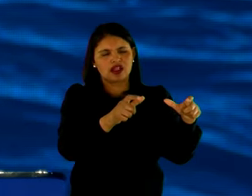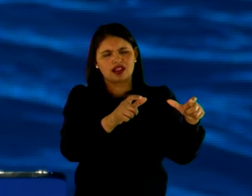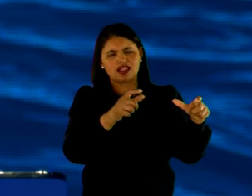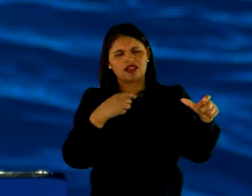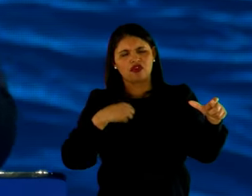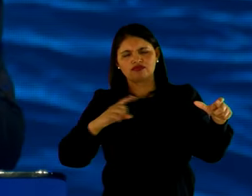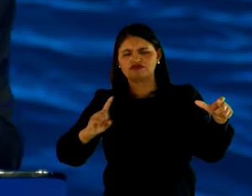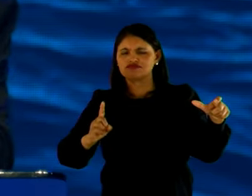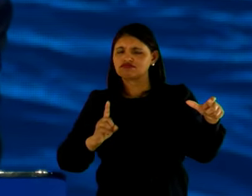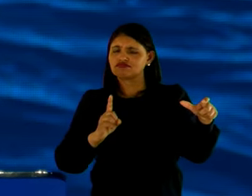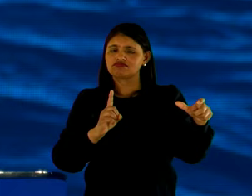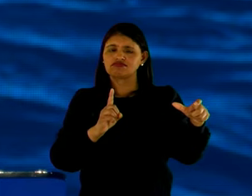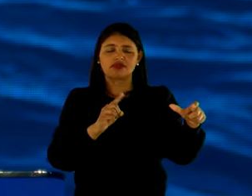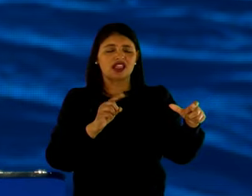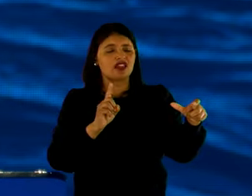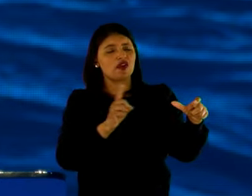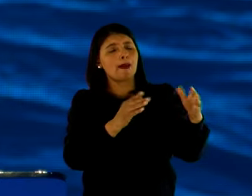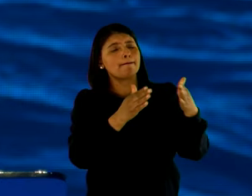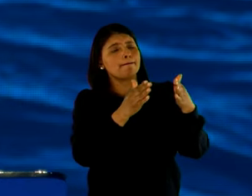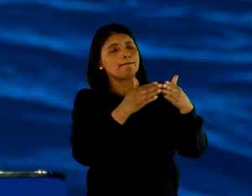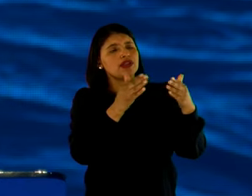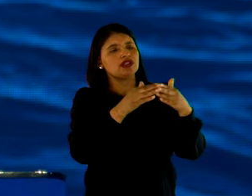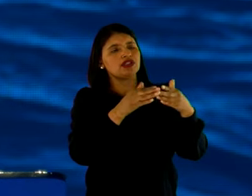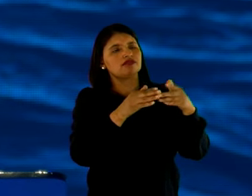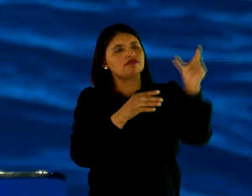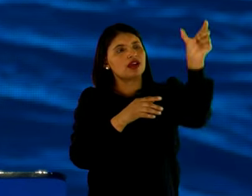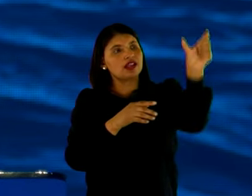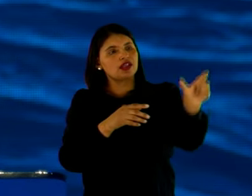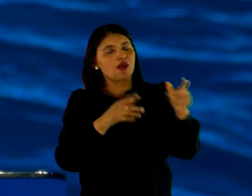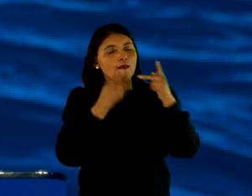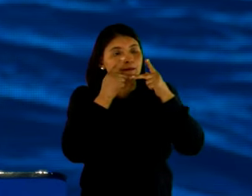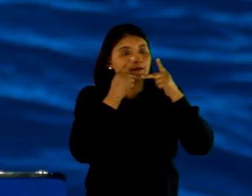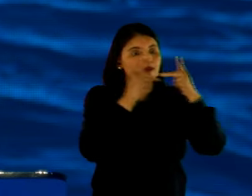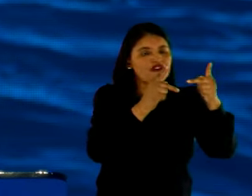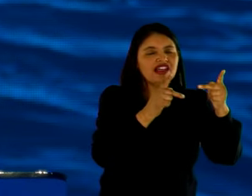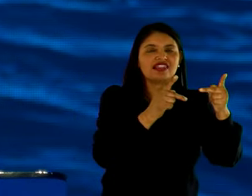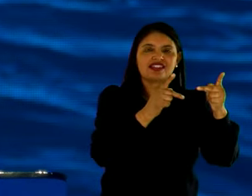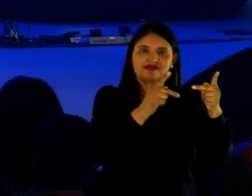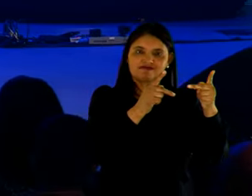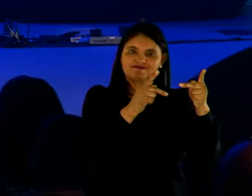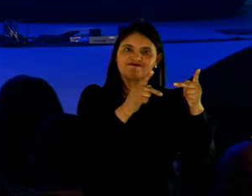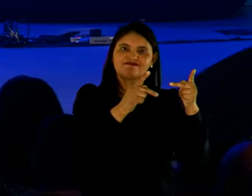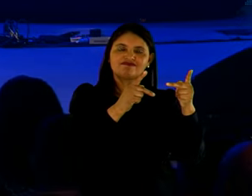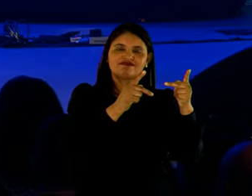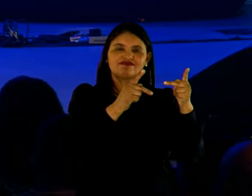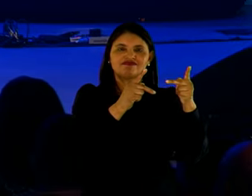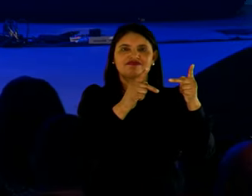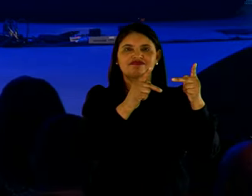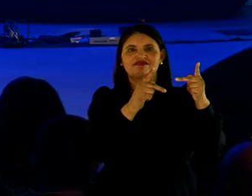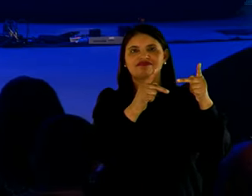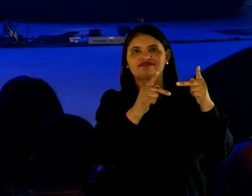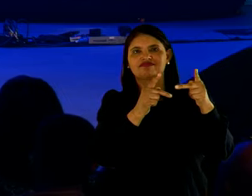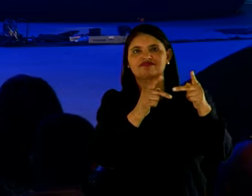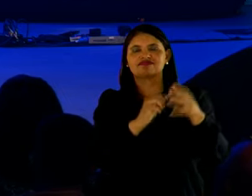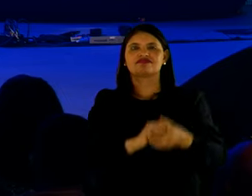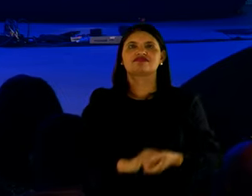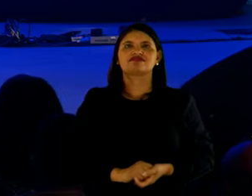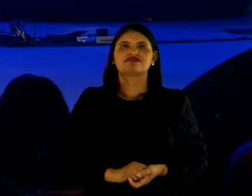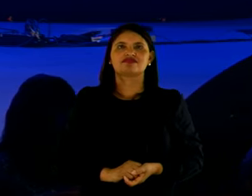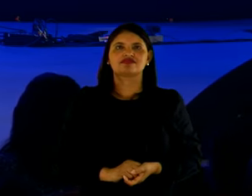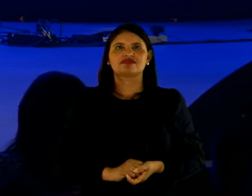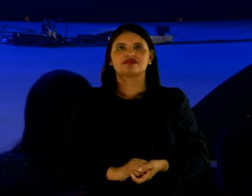homem de Deus curasse ele. E o profeta Eliseu disse assim para ele,